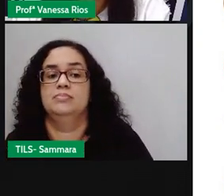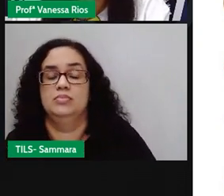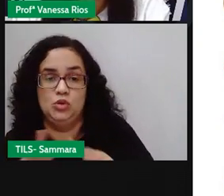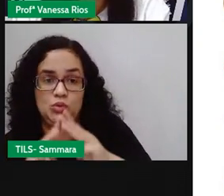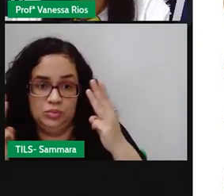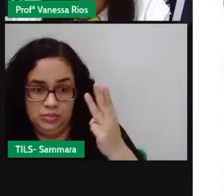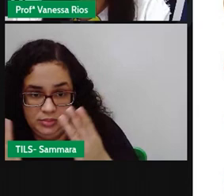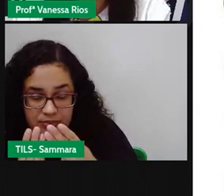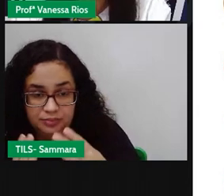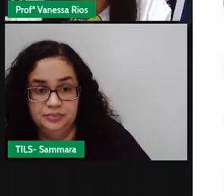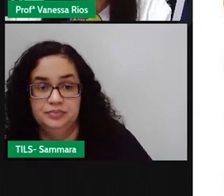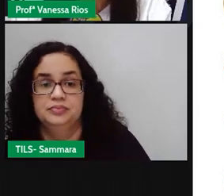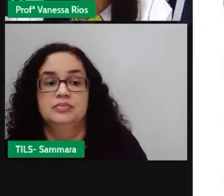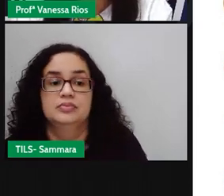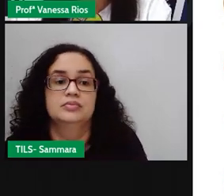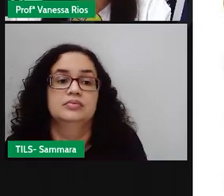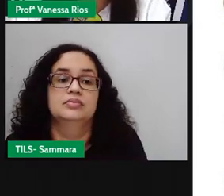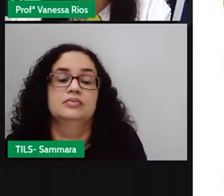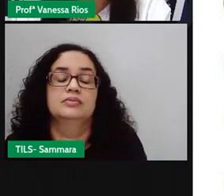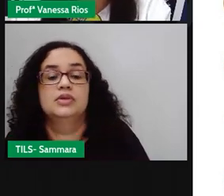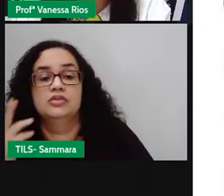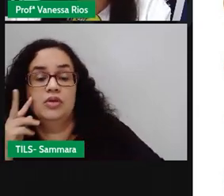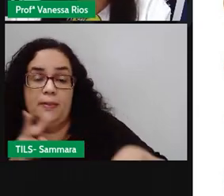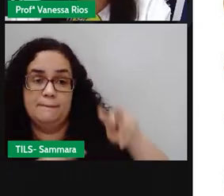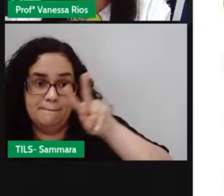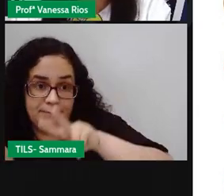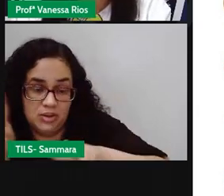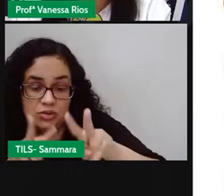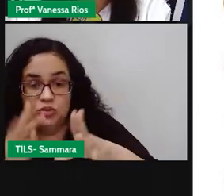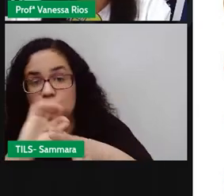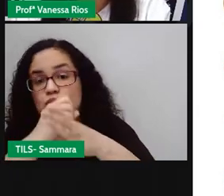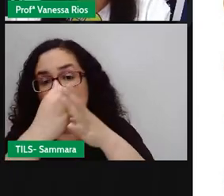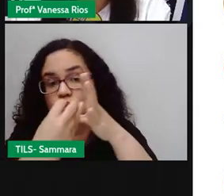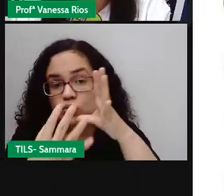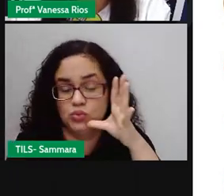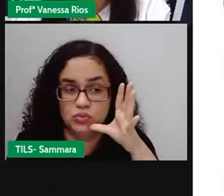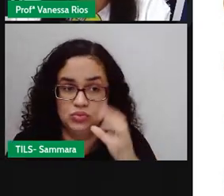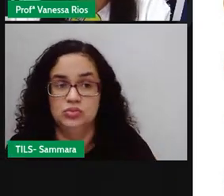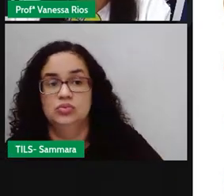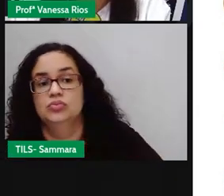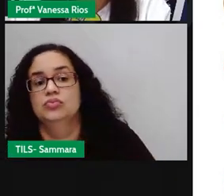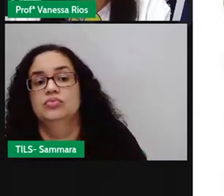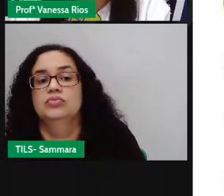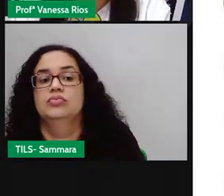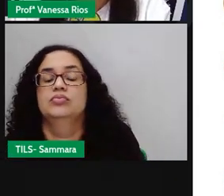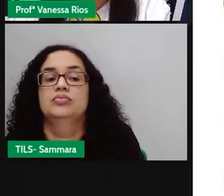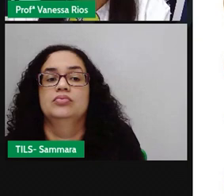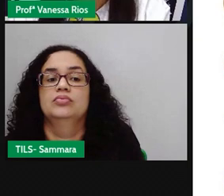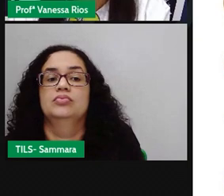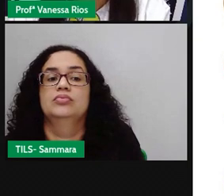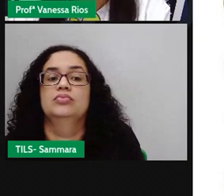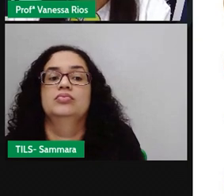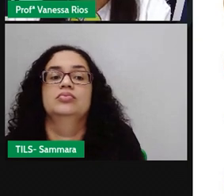material produzido. Mas a gente observa aí como característica dos plásticos, eles